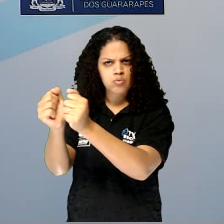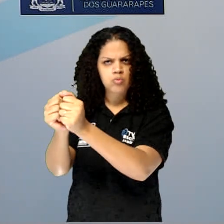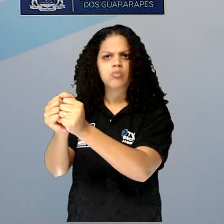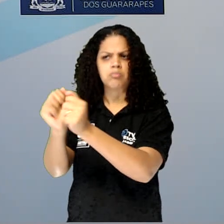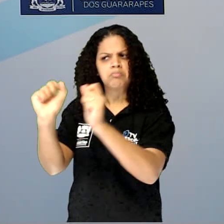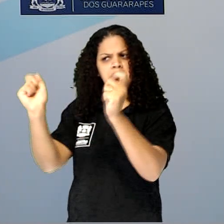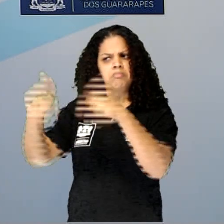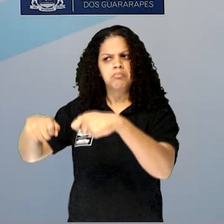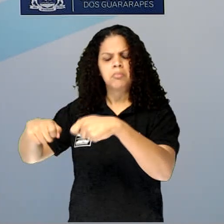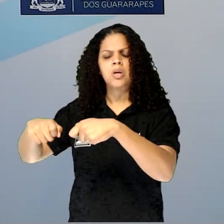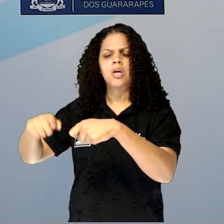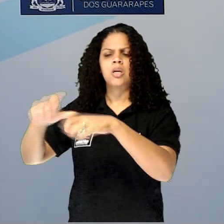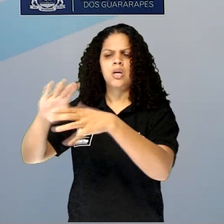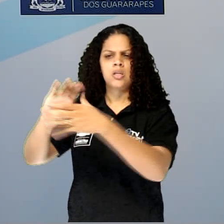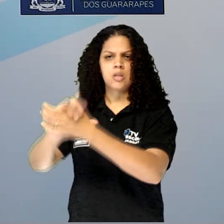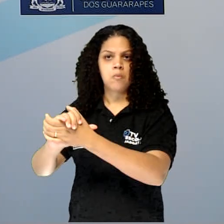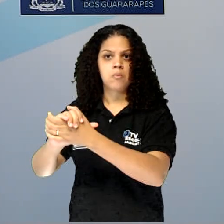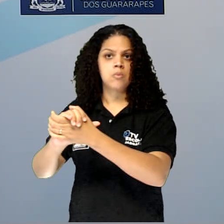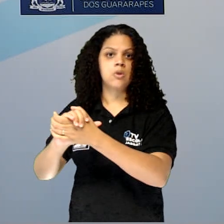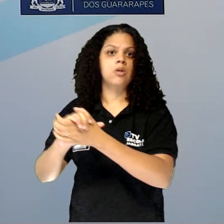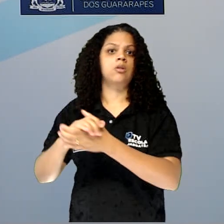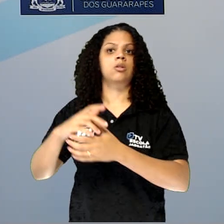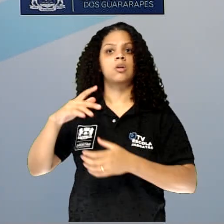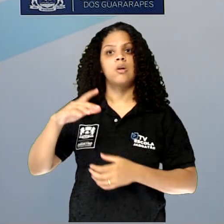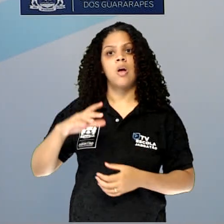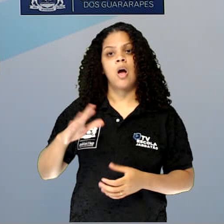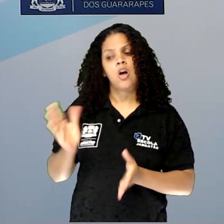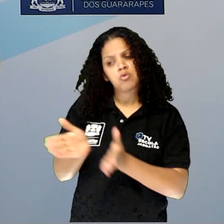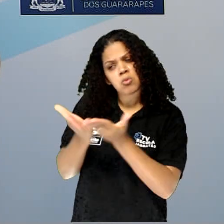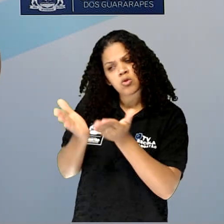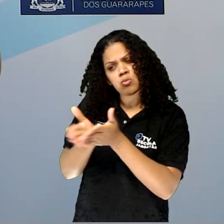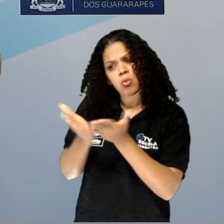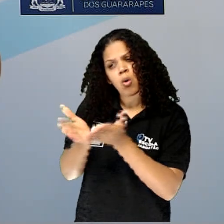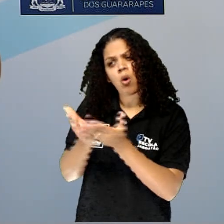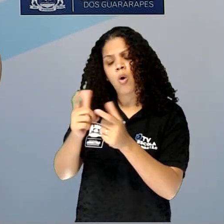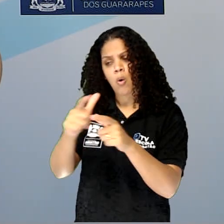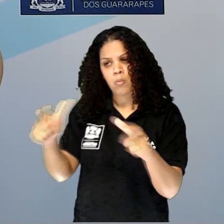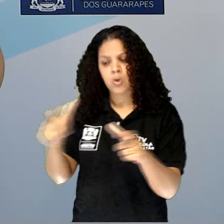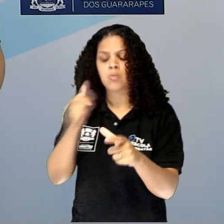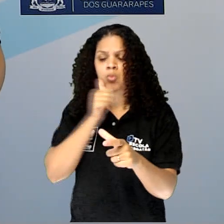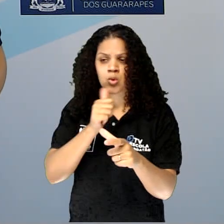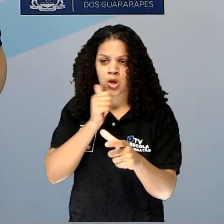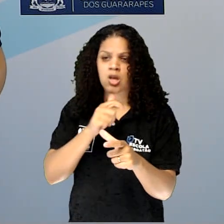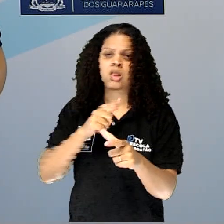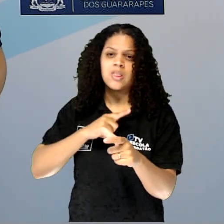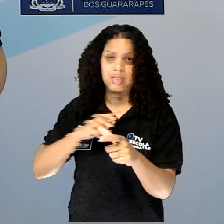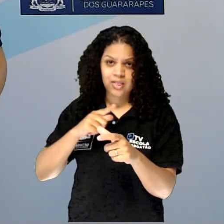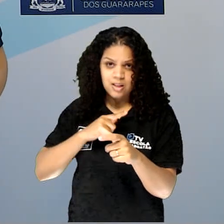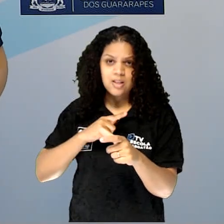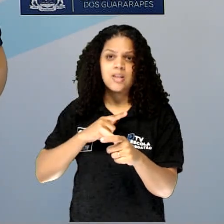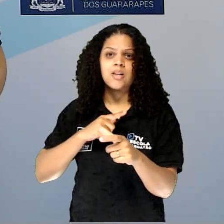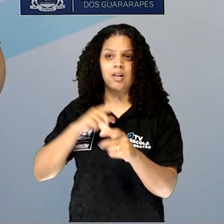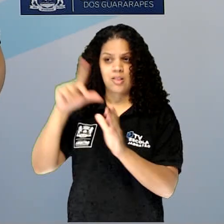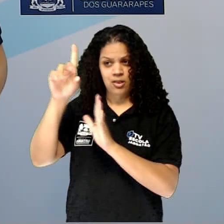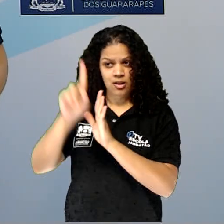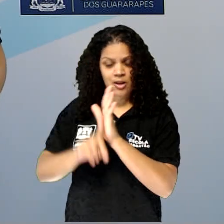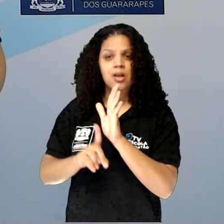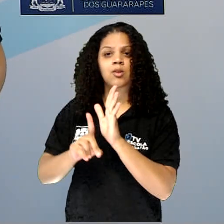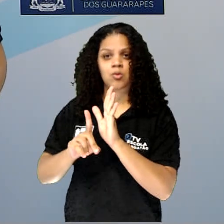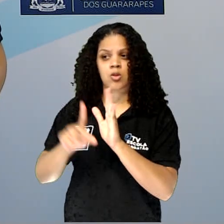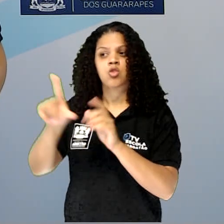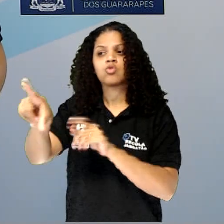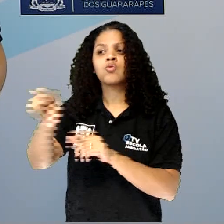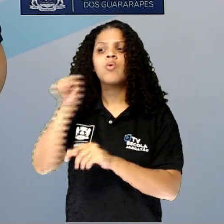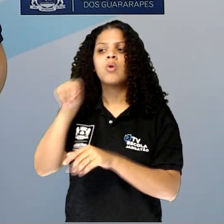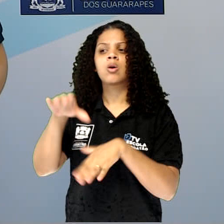As plebeias tinham mais liberdade de escolher seus maridos. Ao contrário das patrícias, que eram mais ricas, estavam